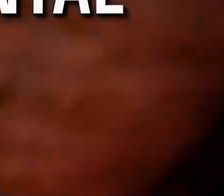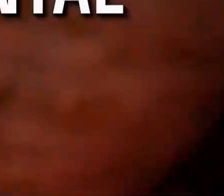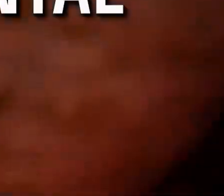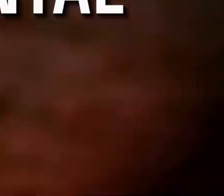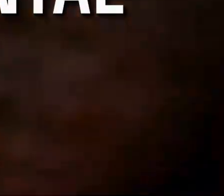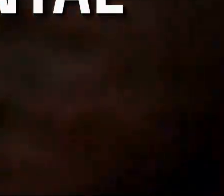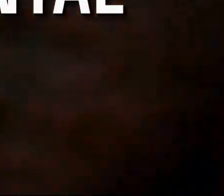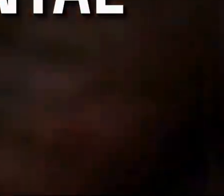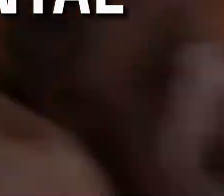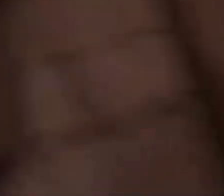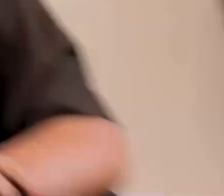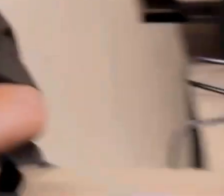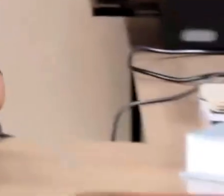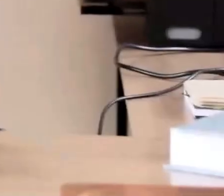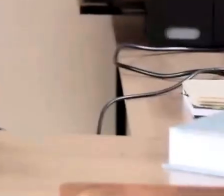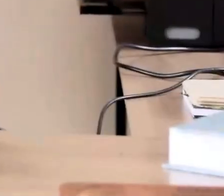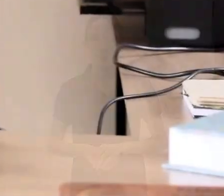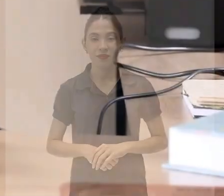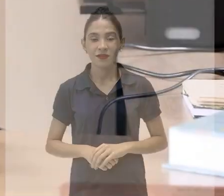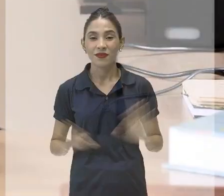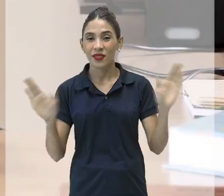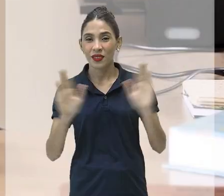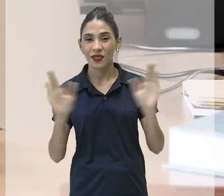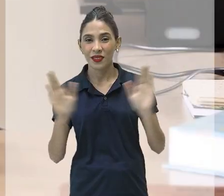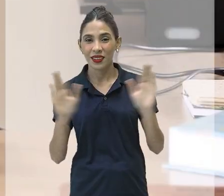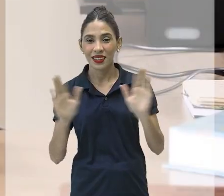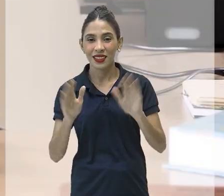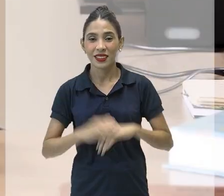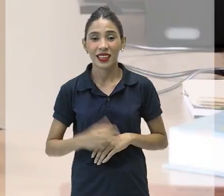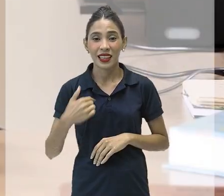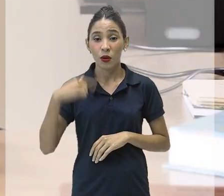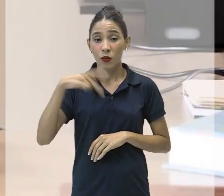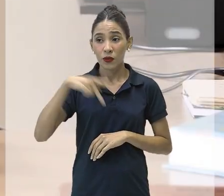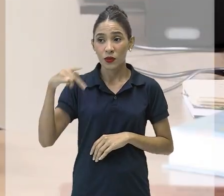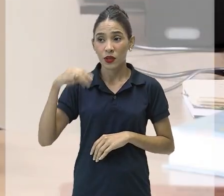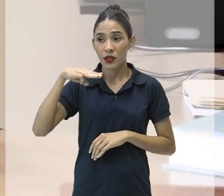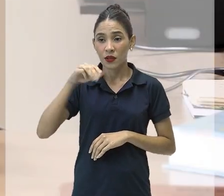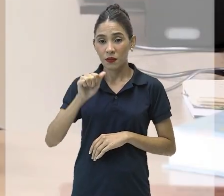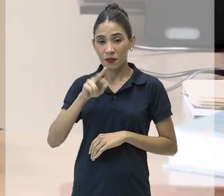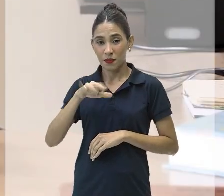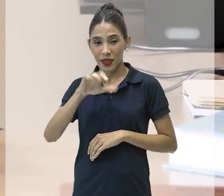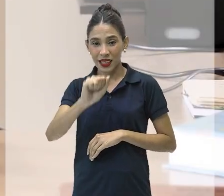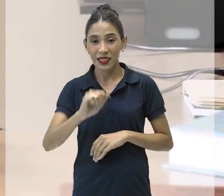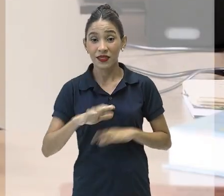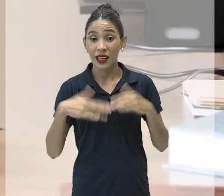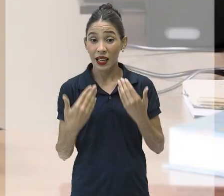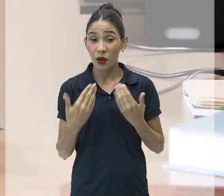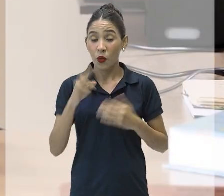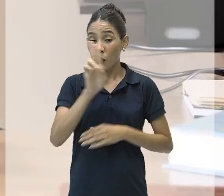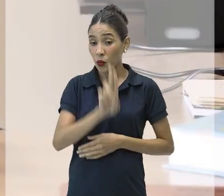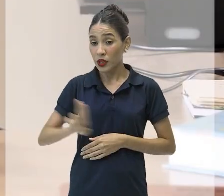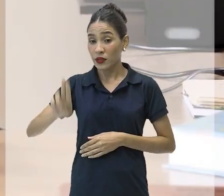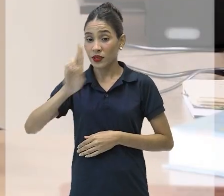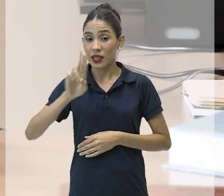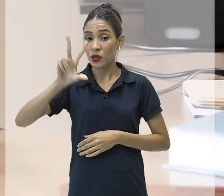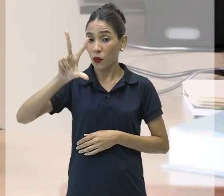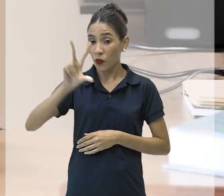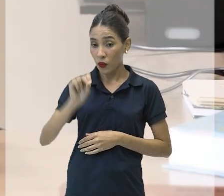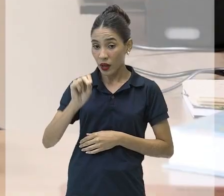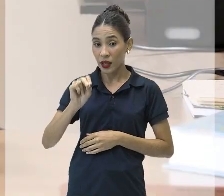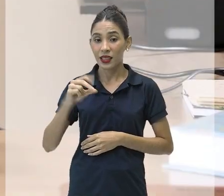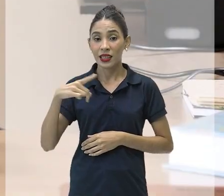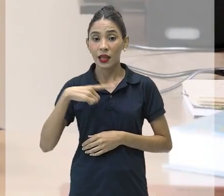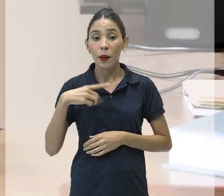Olá, sou a professora Maria Olívia Simão, sou professora da Universidade Federal do Amazonas, tenho